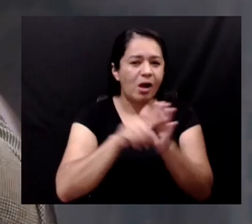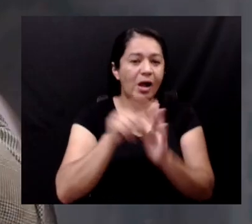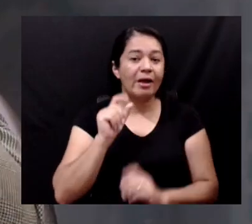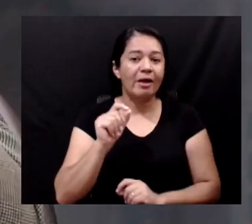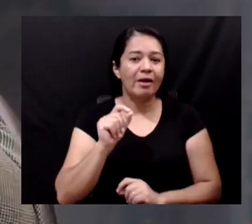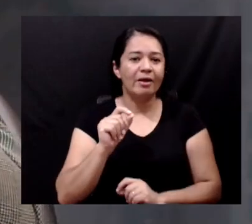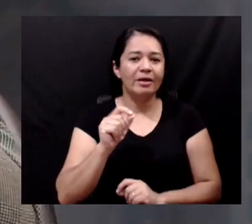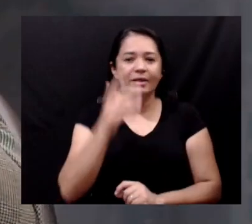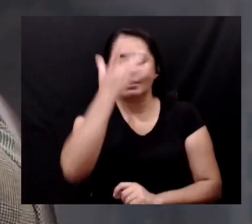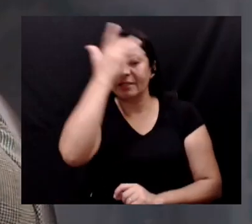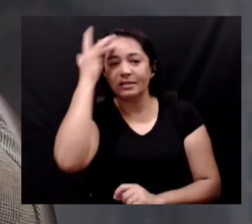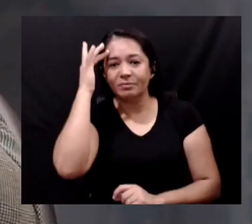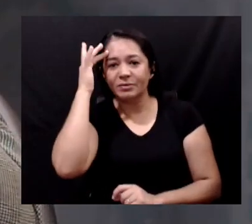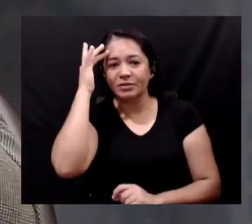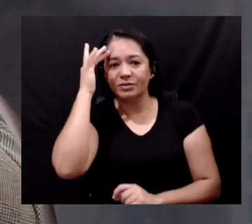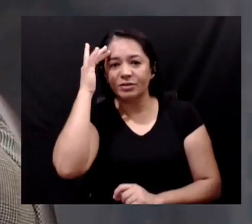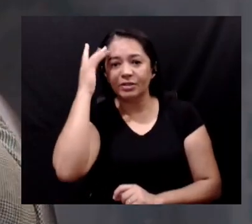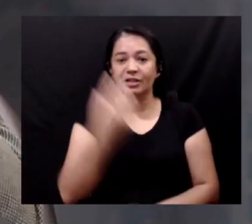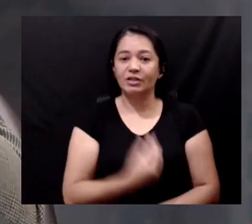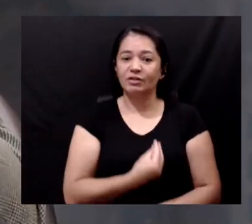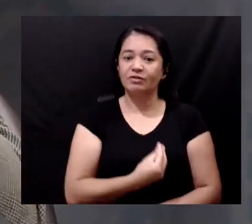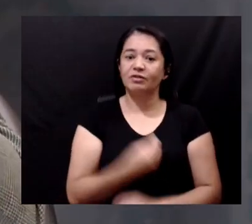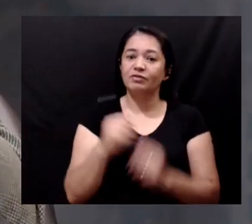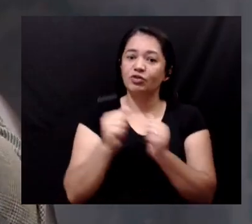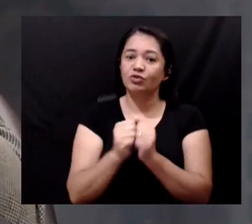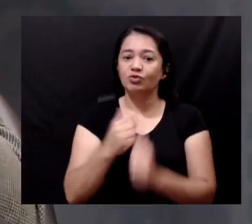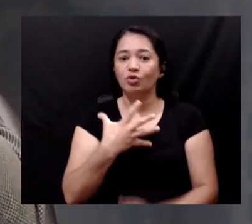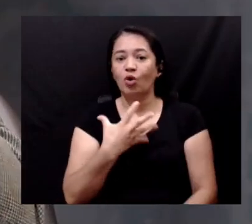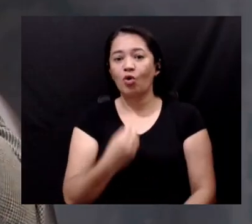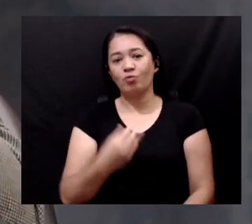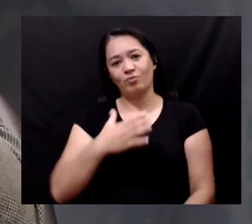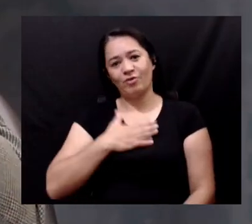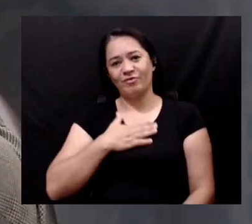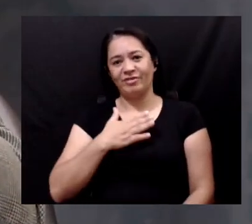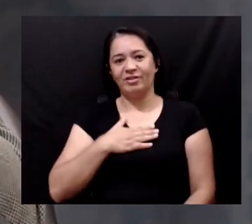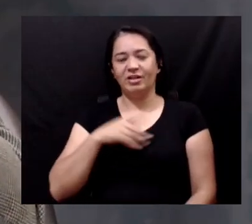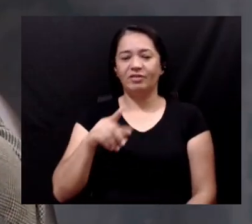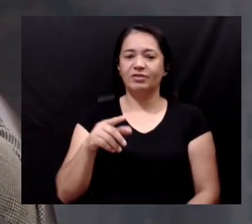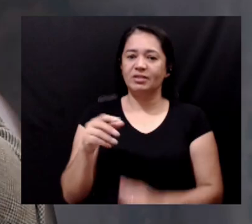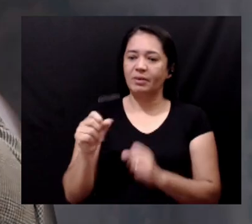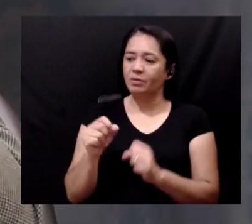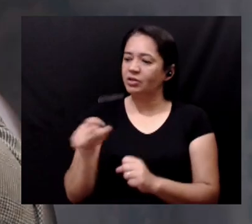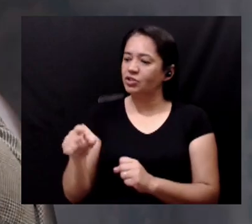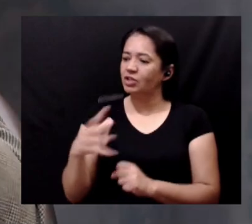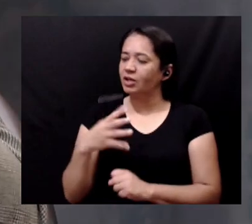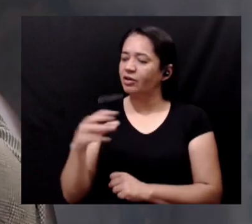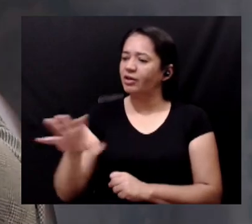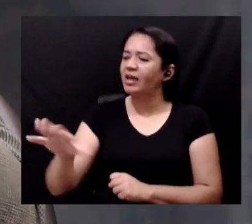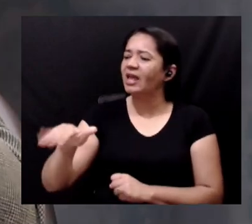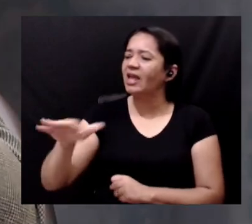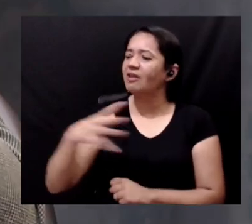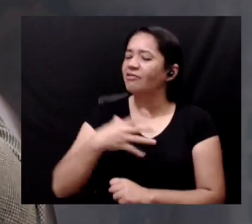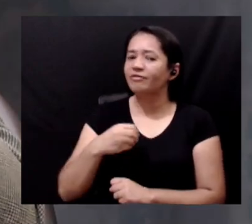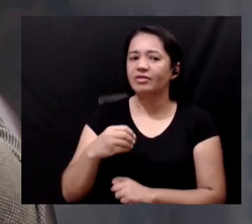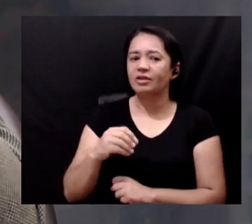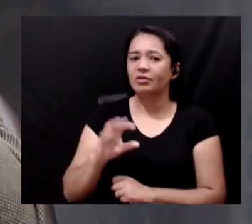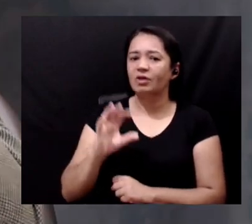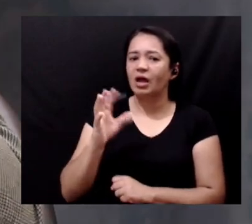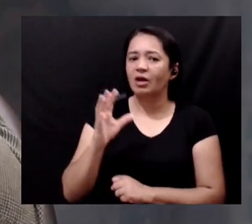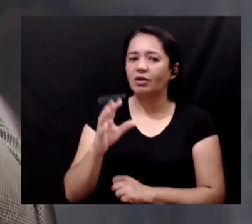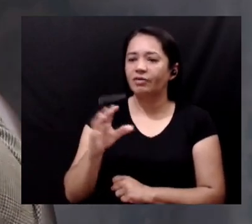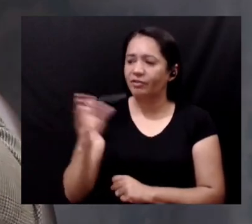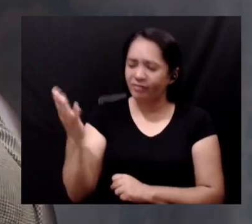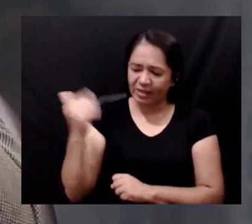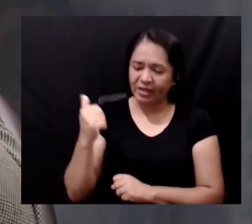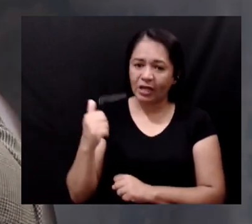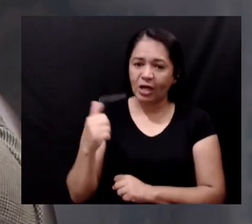pessoa que anda com meu filho. Né, e às vezes você pode chegar para o filho e falar: "Filho", que nem aconteceu uma vez comigo, "Filho, vem cá, olha, você reparou